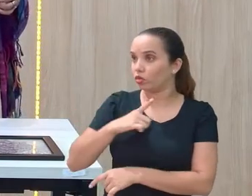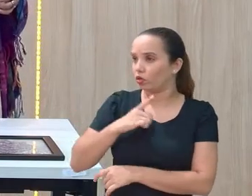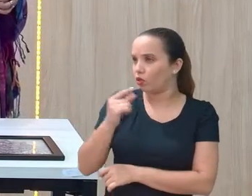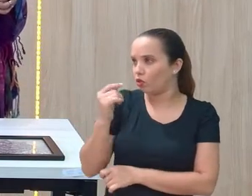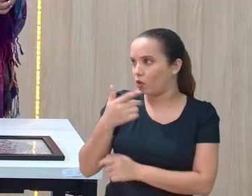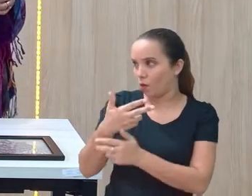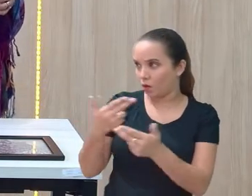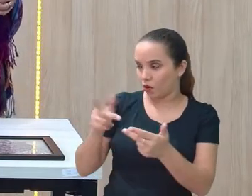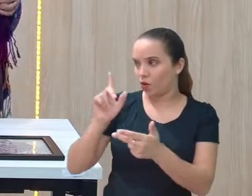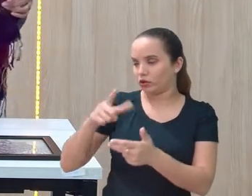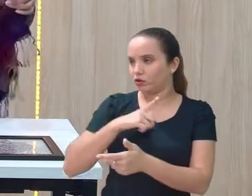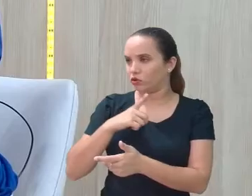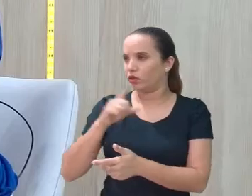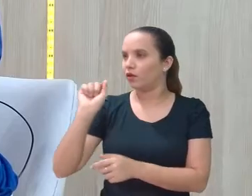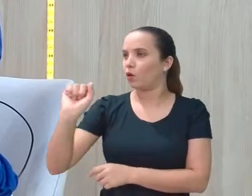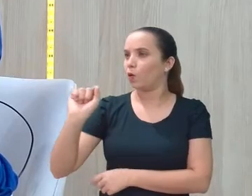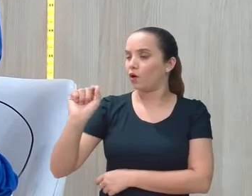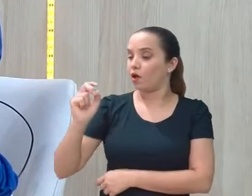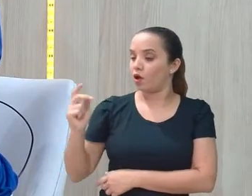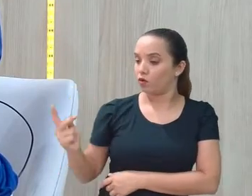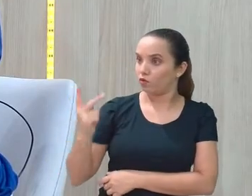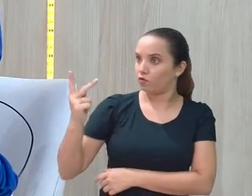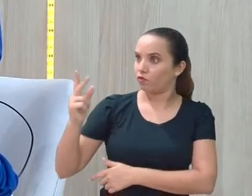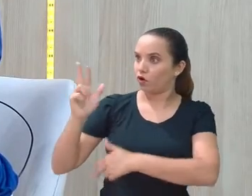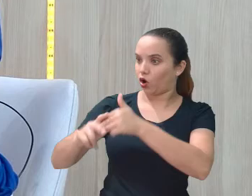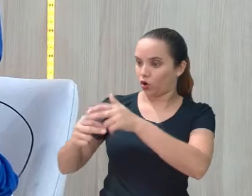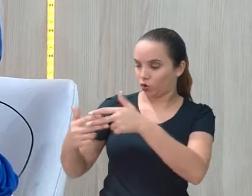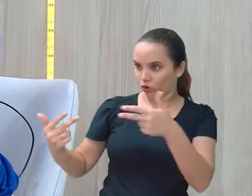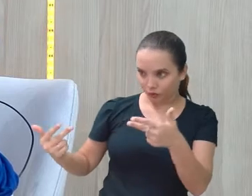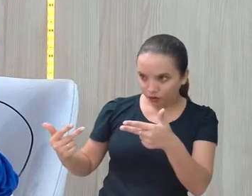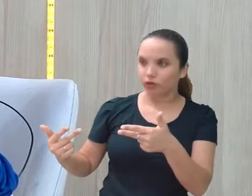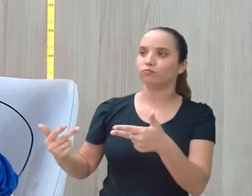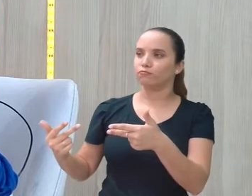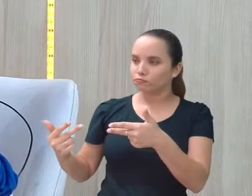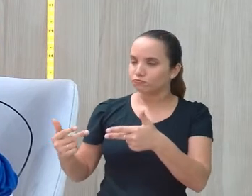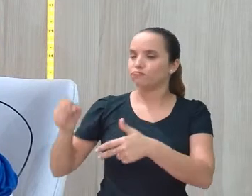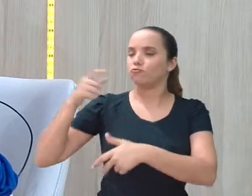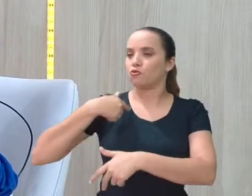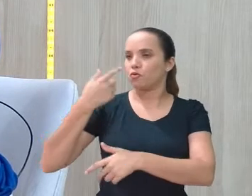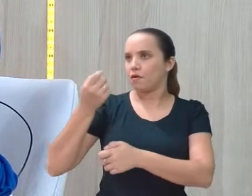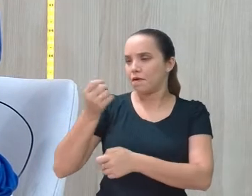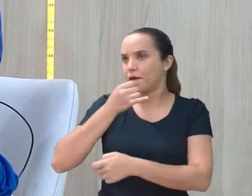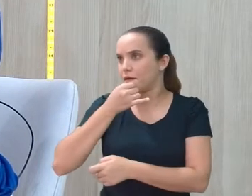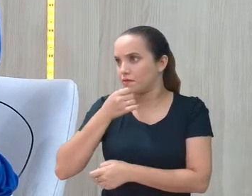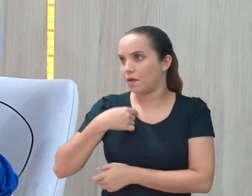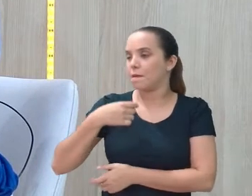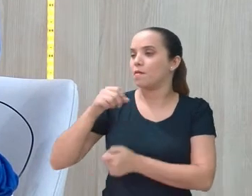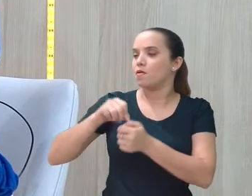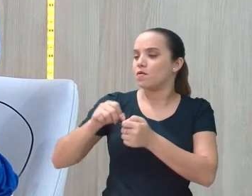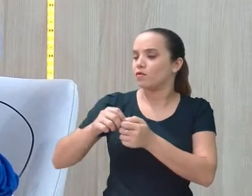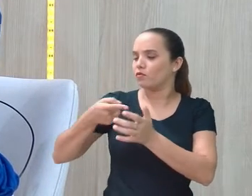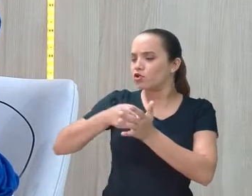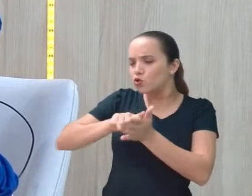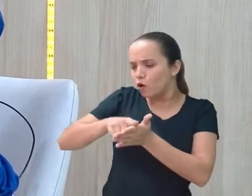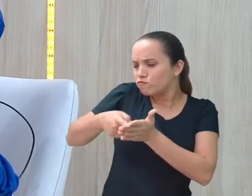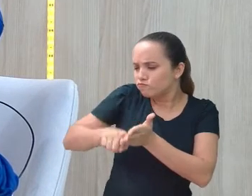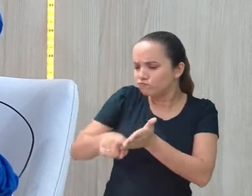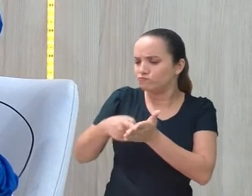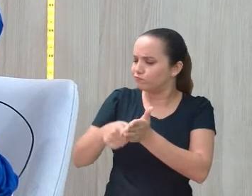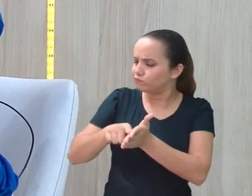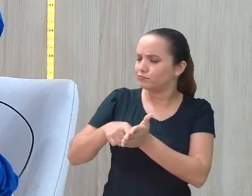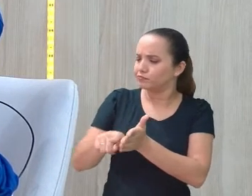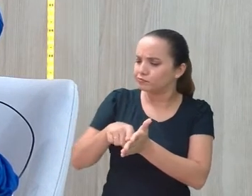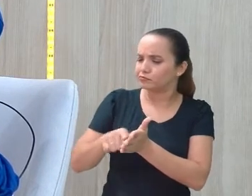que a gente tem, assim, o valor da peça, né? Então, eu fiz um desenho, eu entalhei